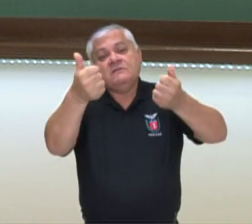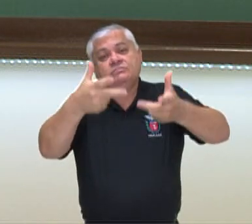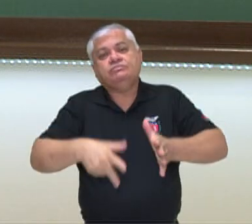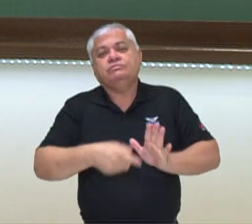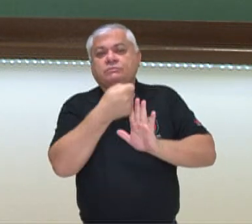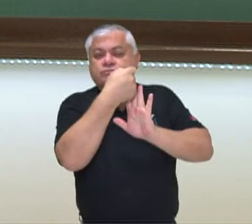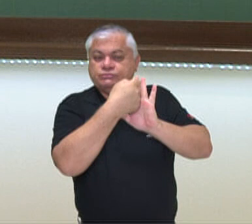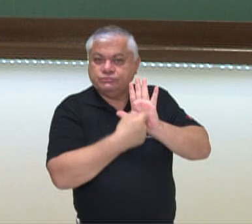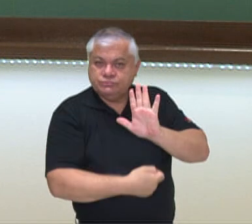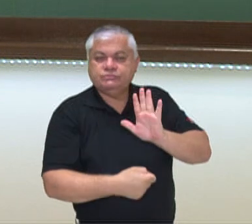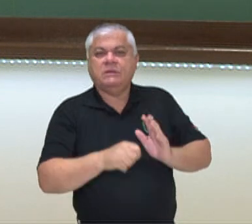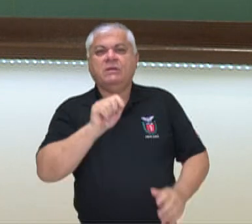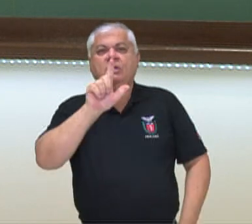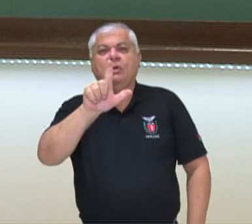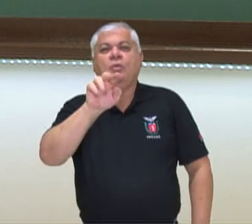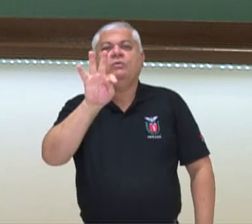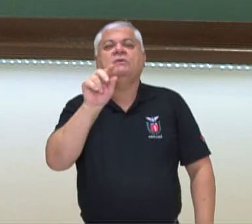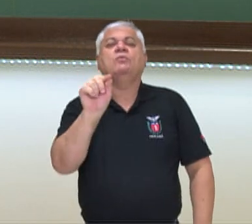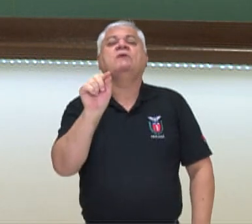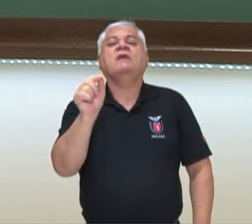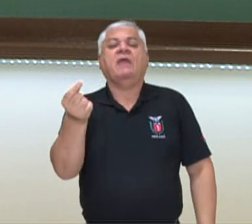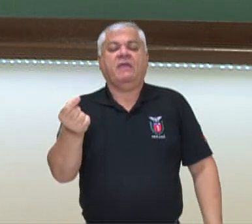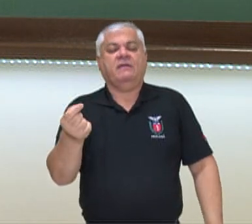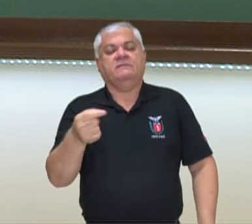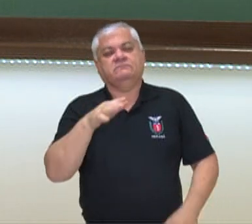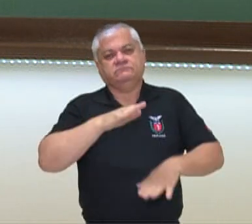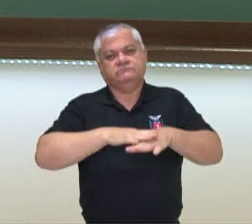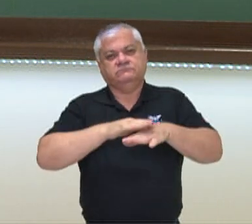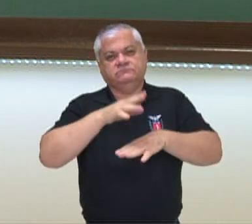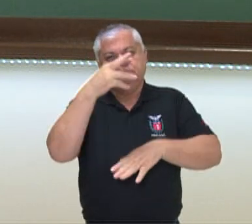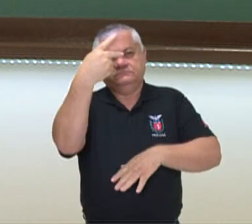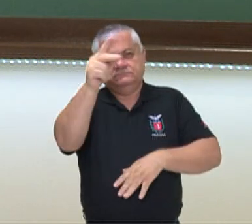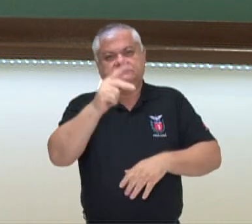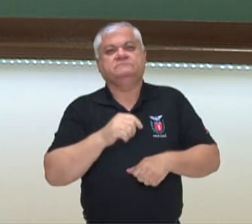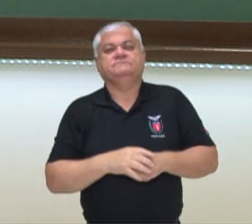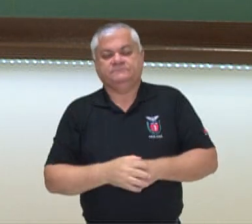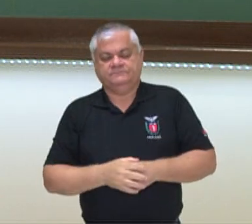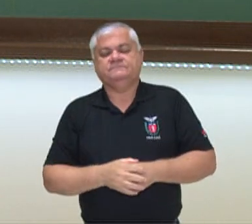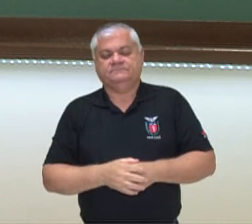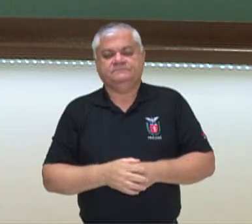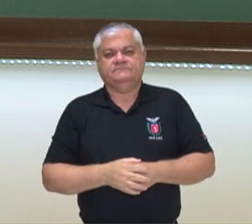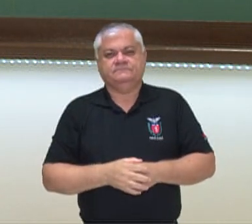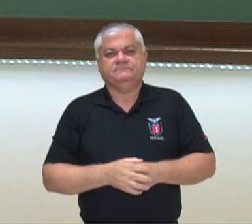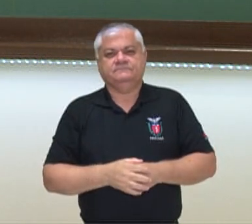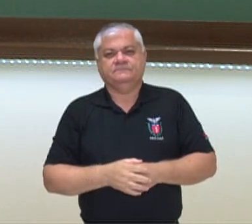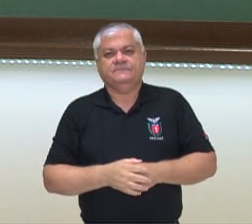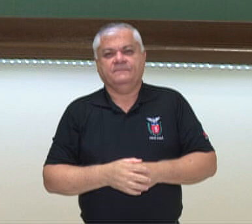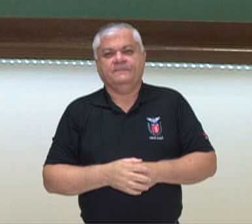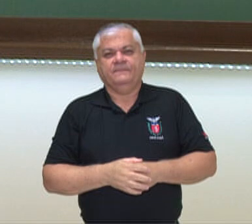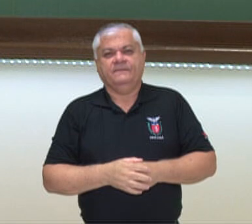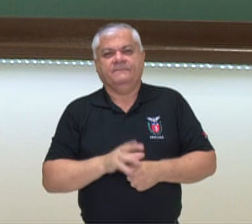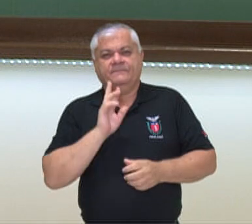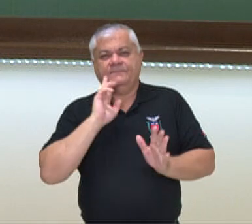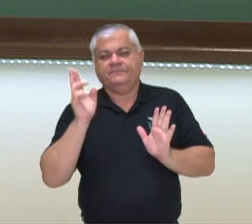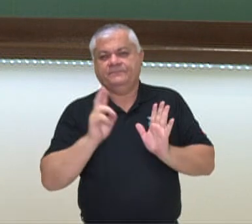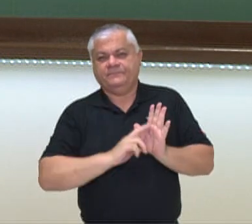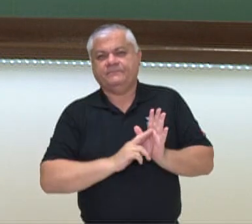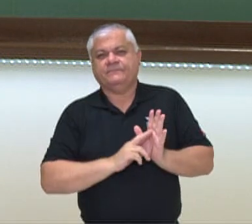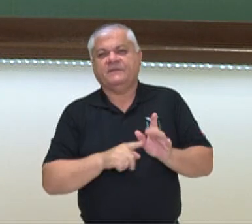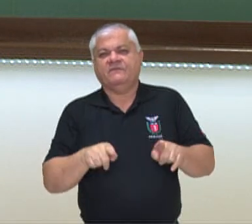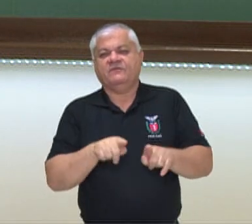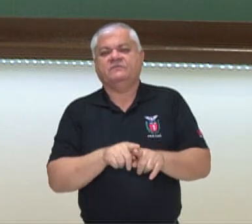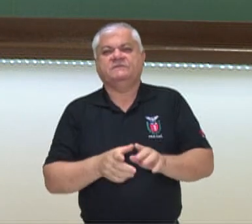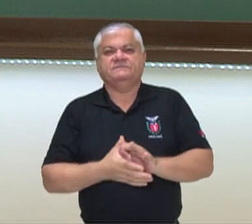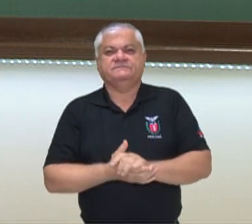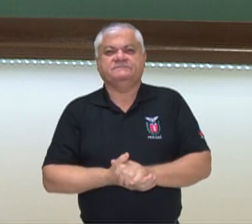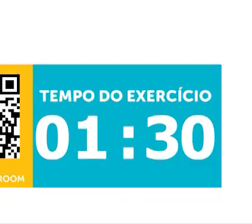você registre aí no seu caderno. O que são lutas? Vou dar um tempo para você poder responder e logo a gente volta